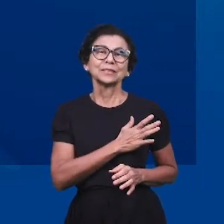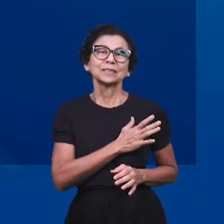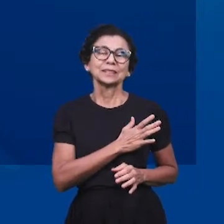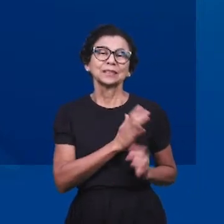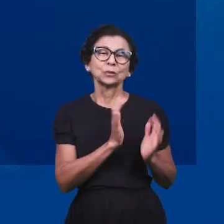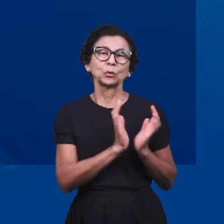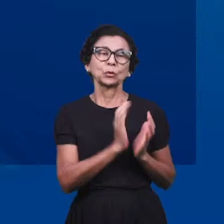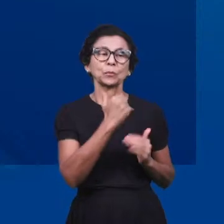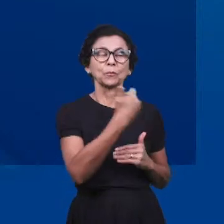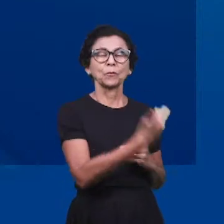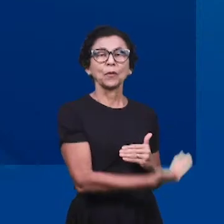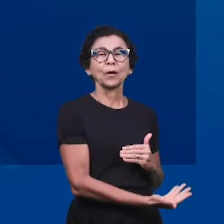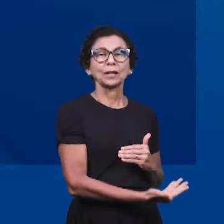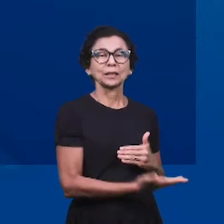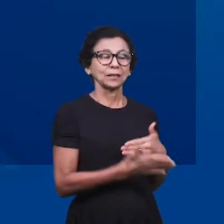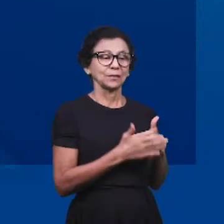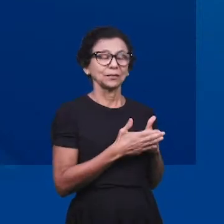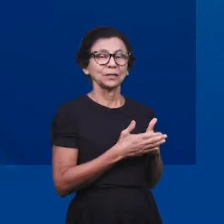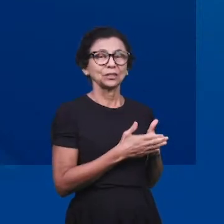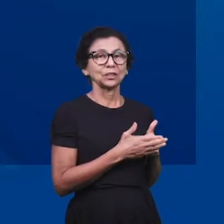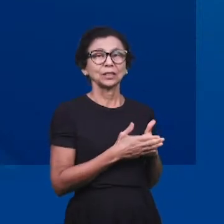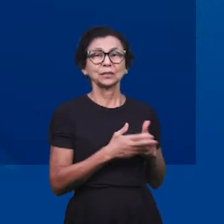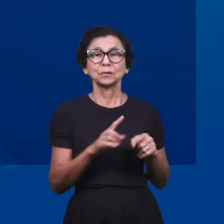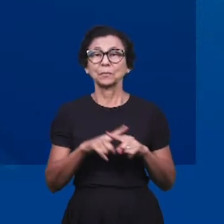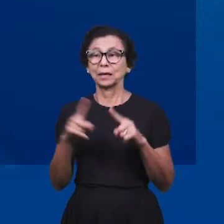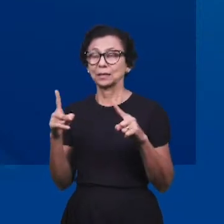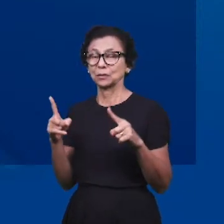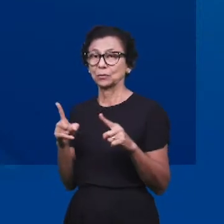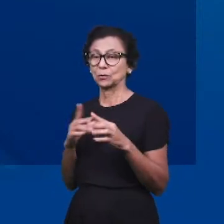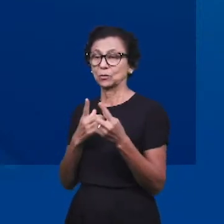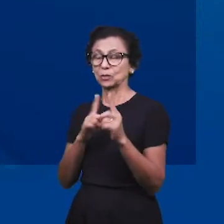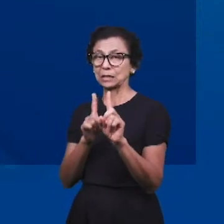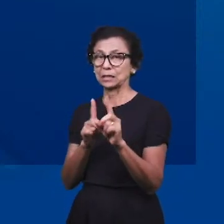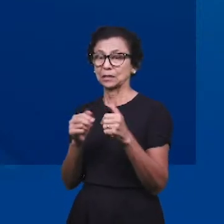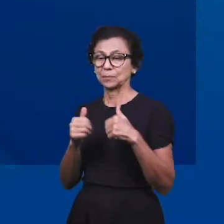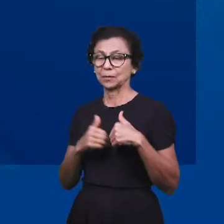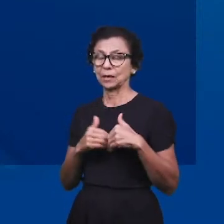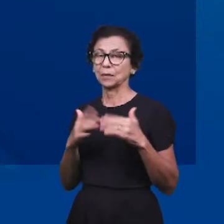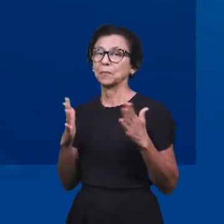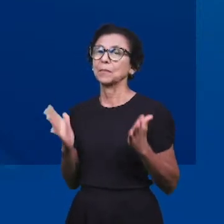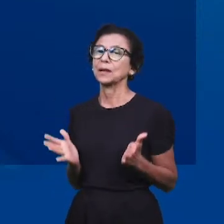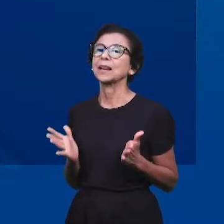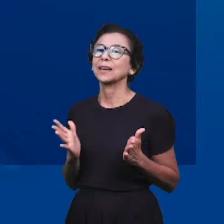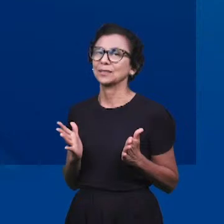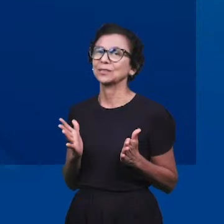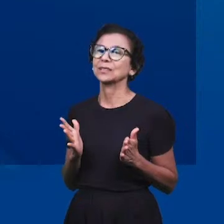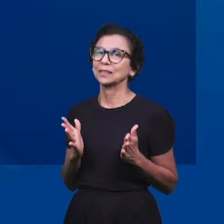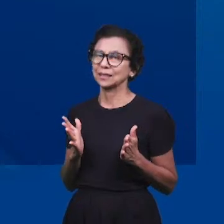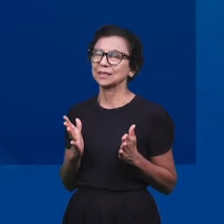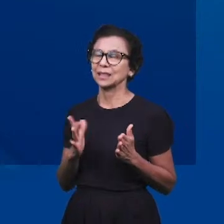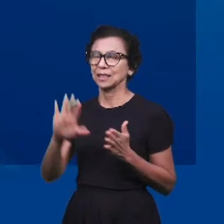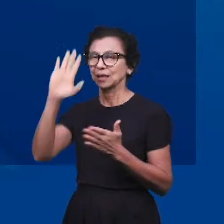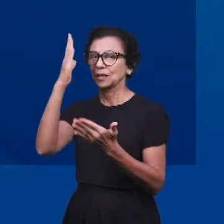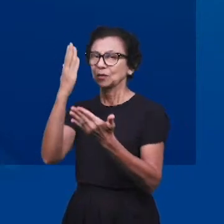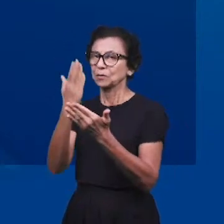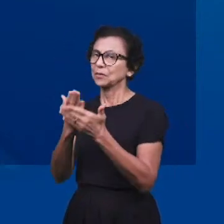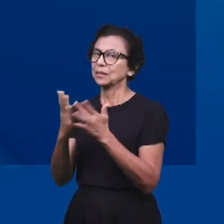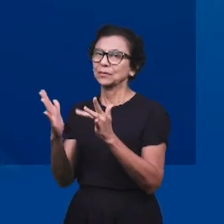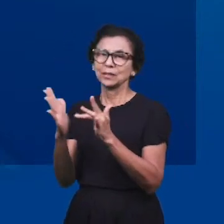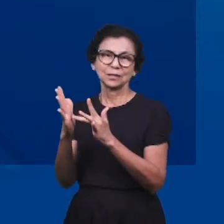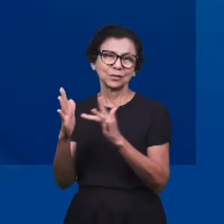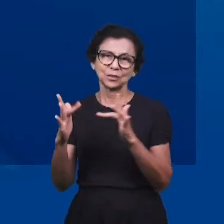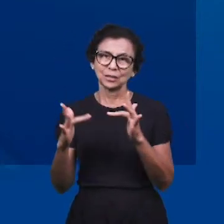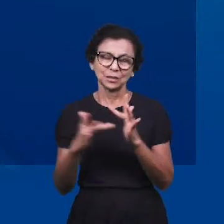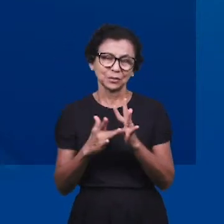eles tinham esse alcance, né? Porque o coração deles estava no Senhor Jesus. Tudo a eles era revelado, como a